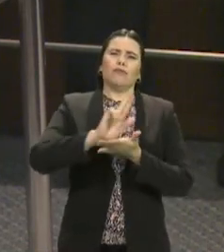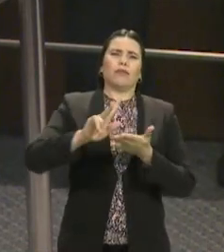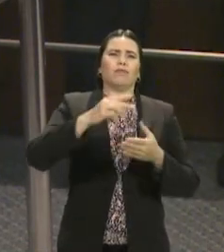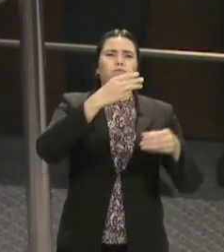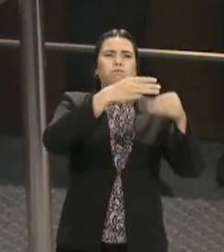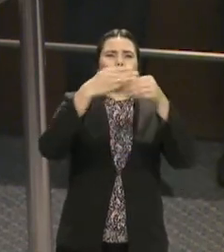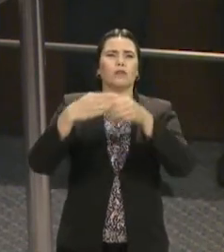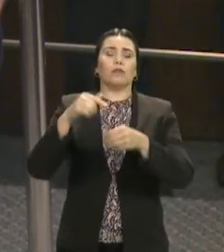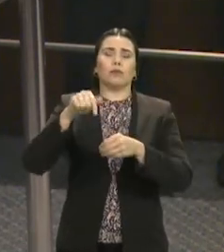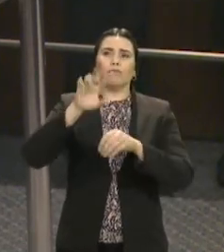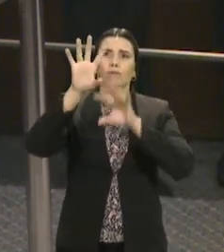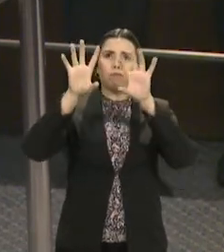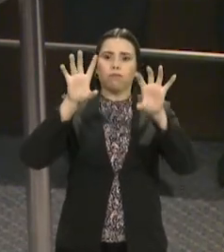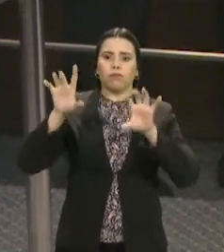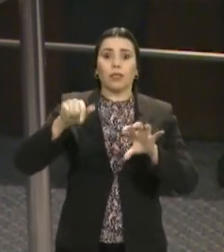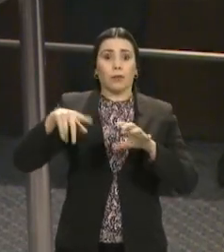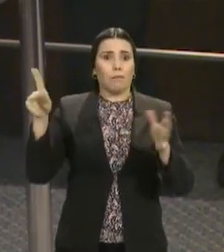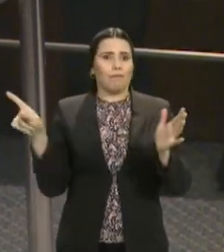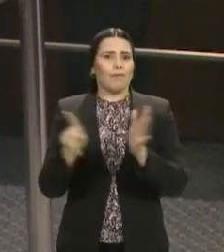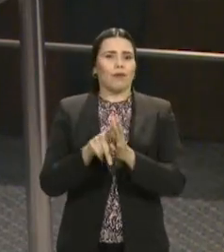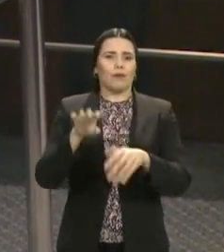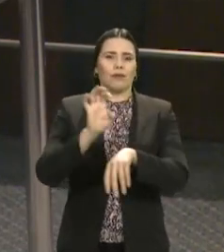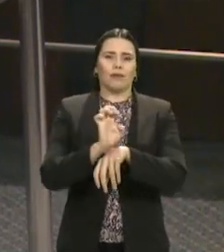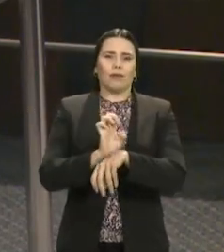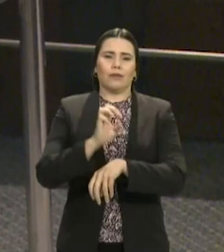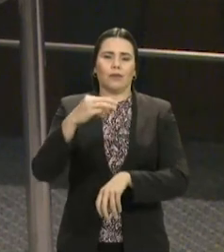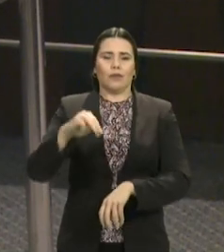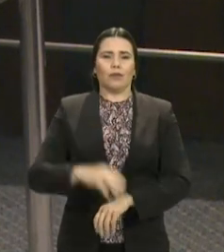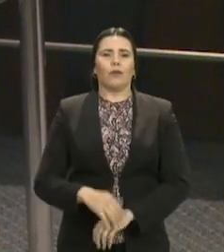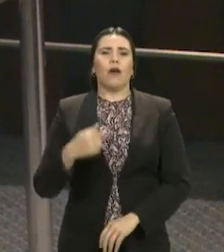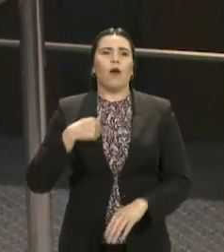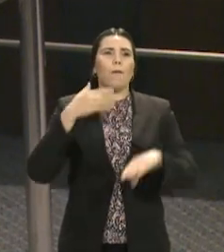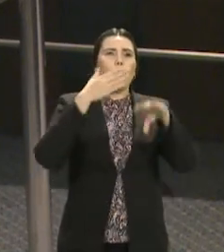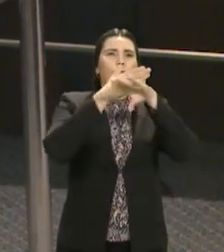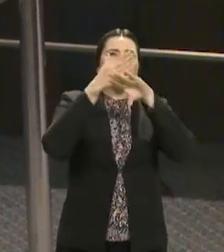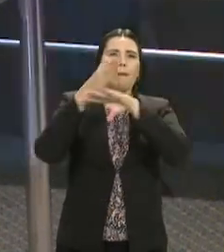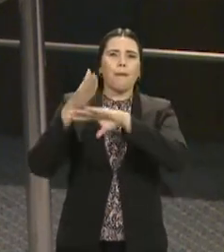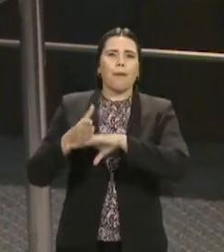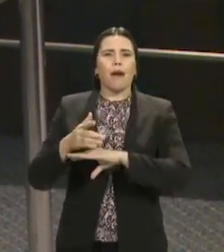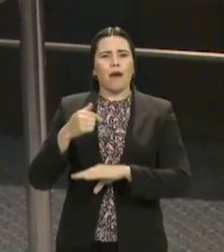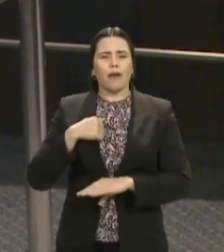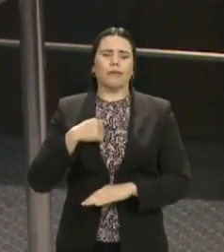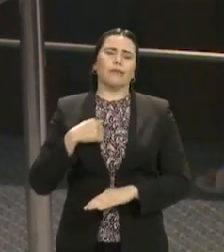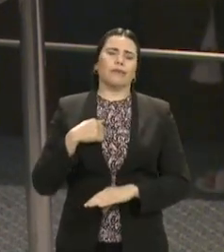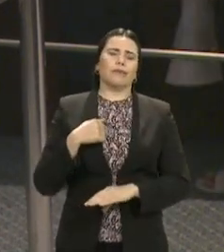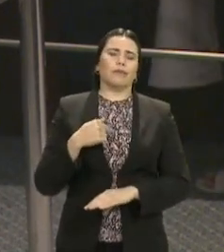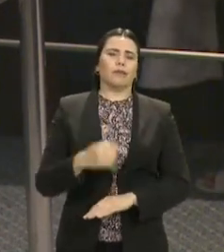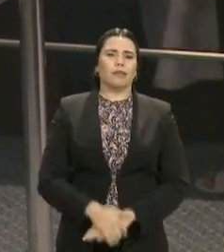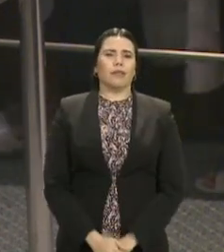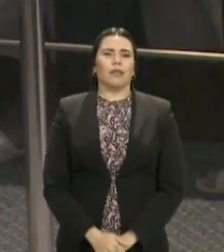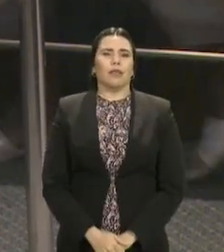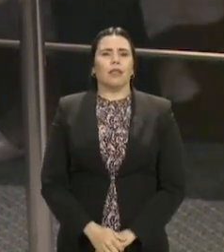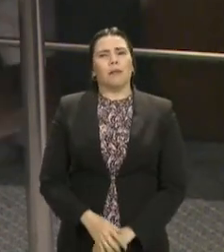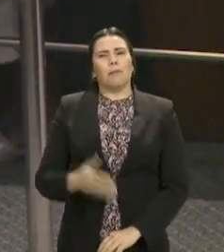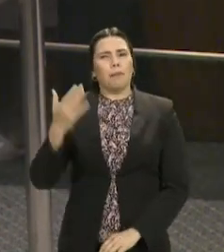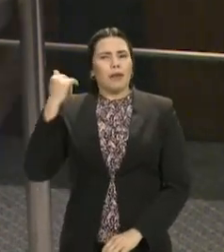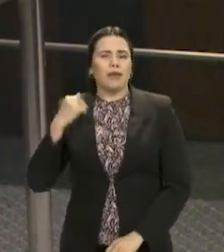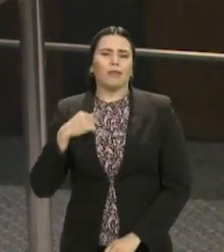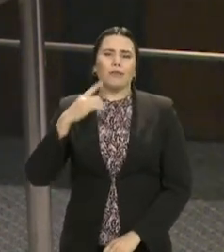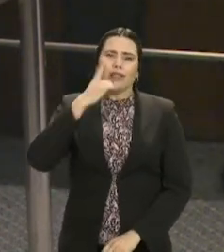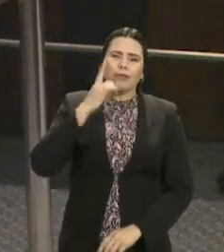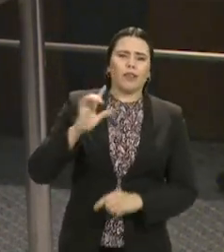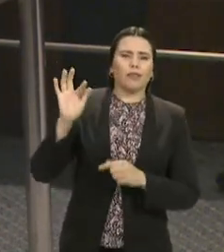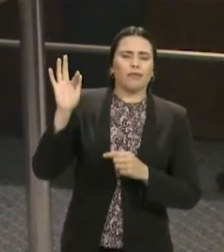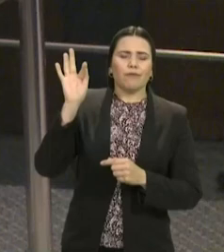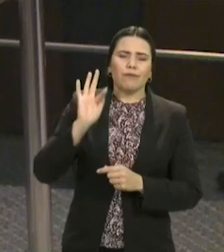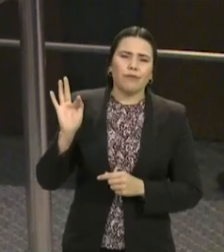que todos esses locais por onde passei, como gestor, como parlamentar, me preparou para que eu chegasse a esse momento,